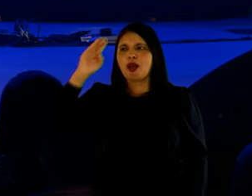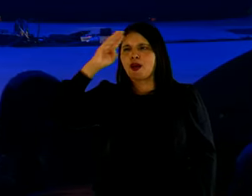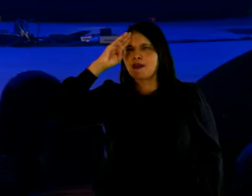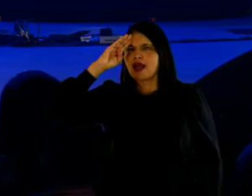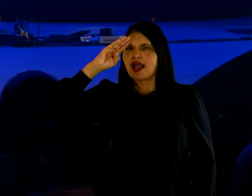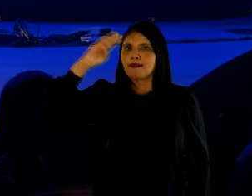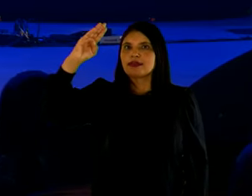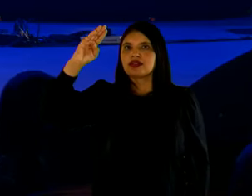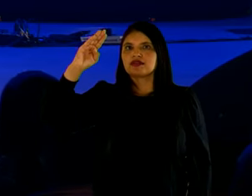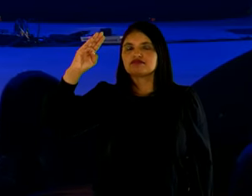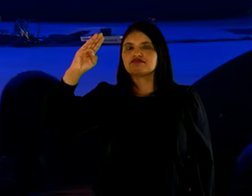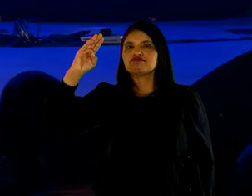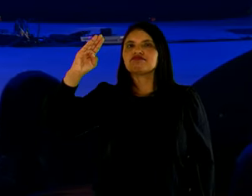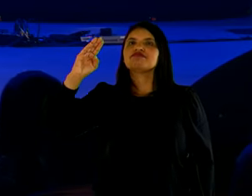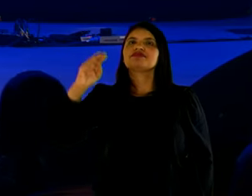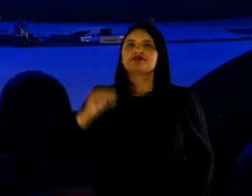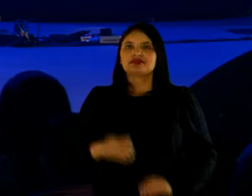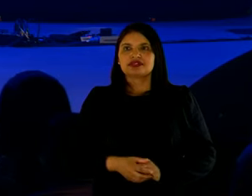respeitado,